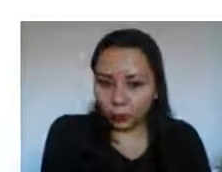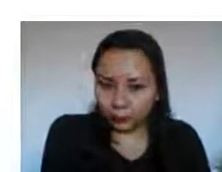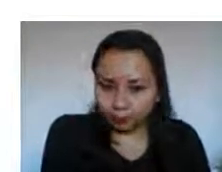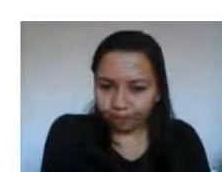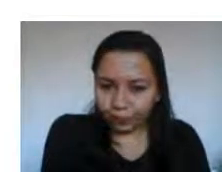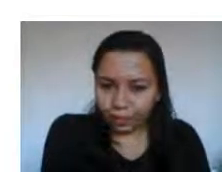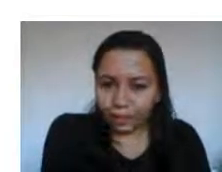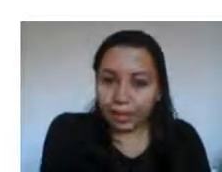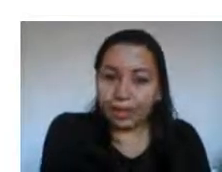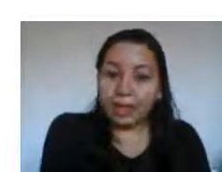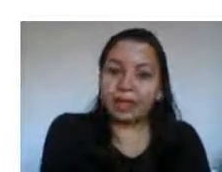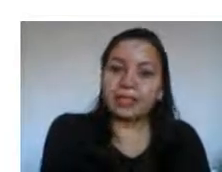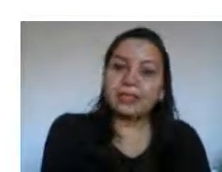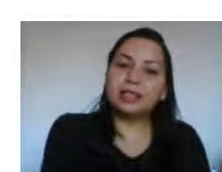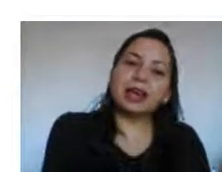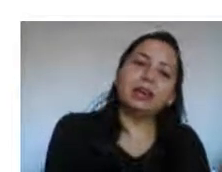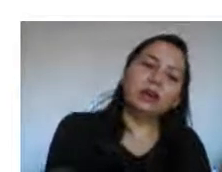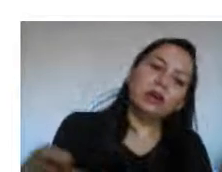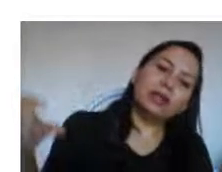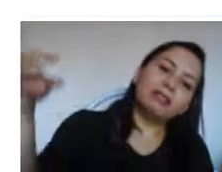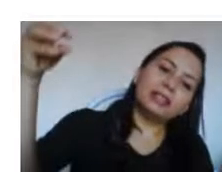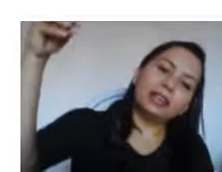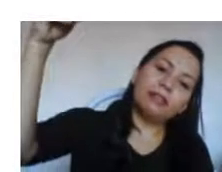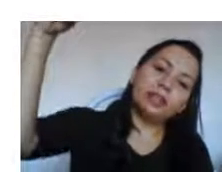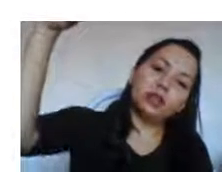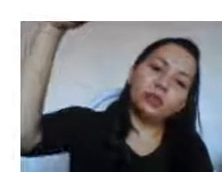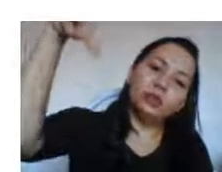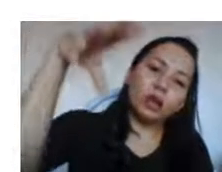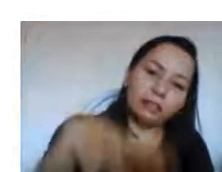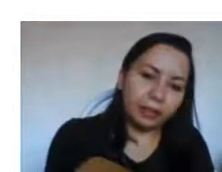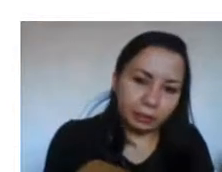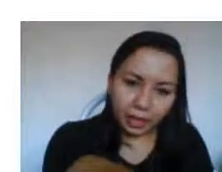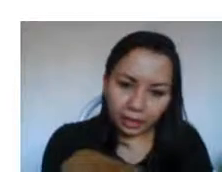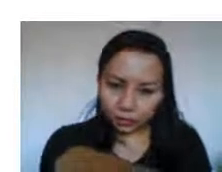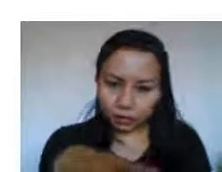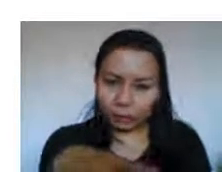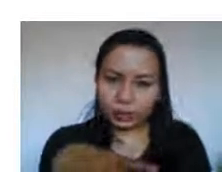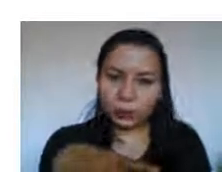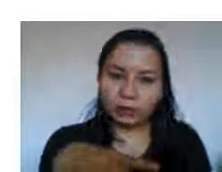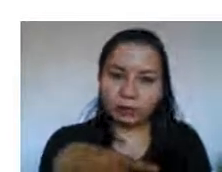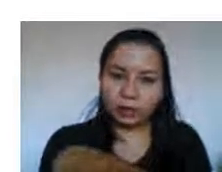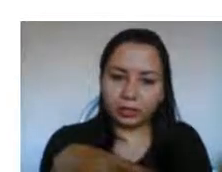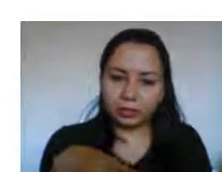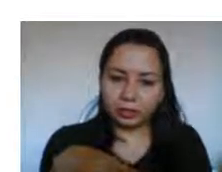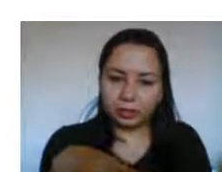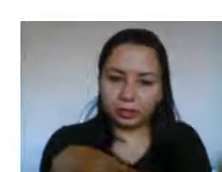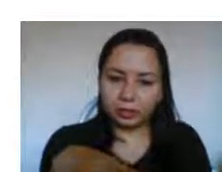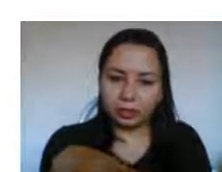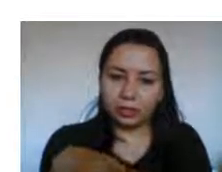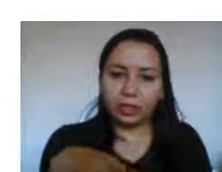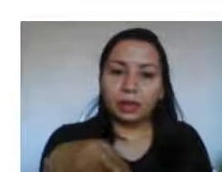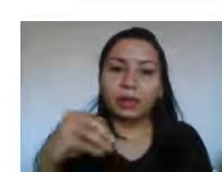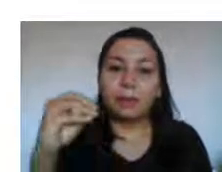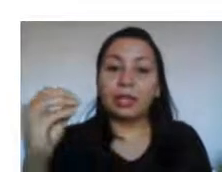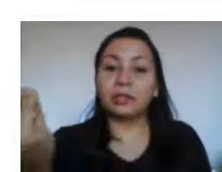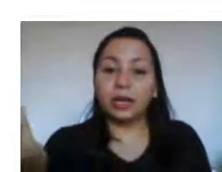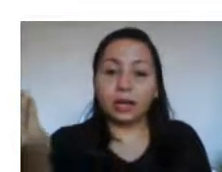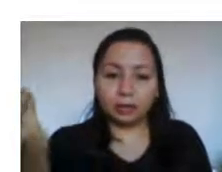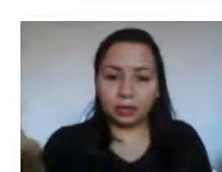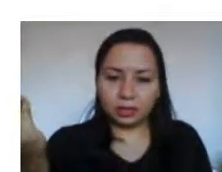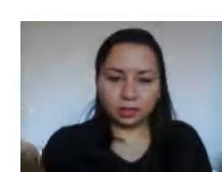sol. E aí esse calor ele vai ser refletido novamente para a superfície